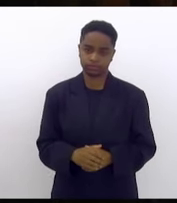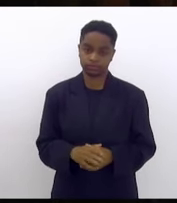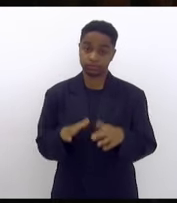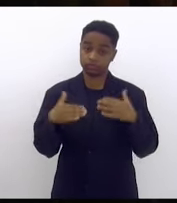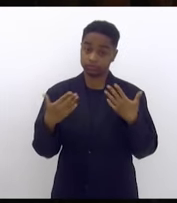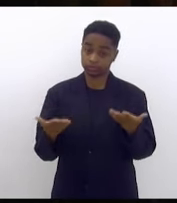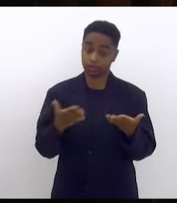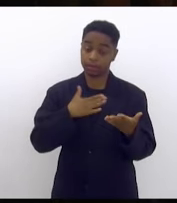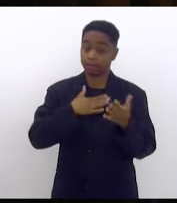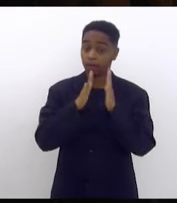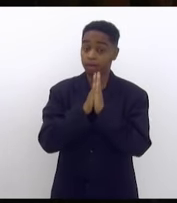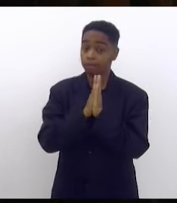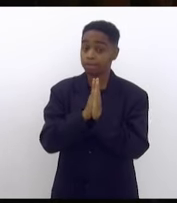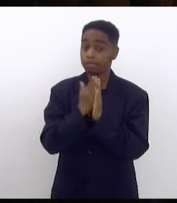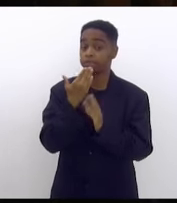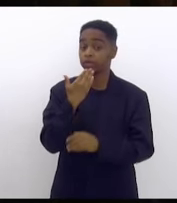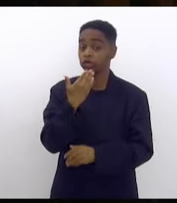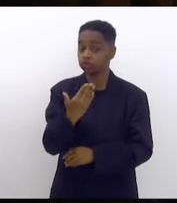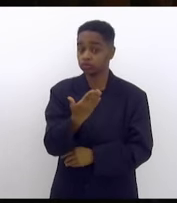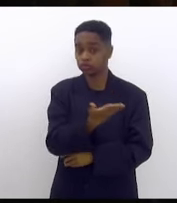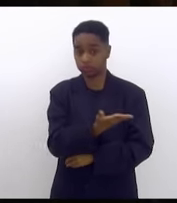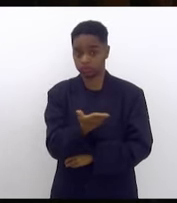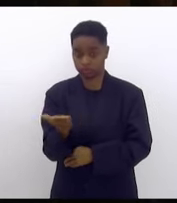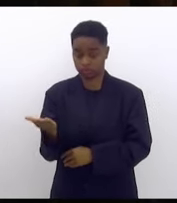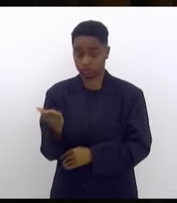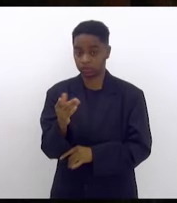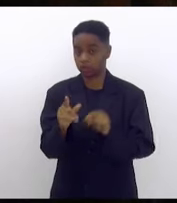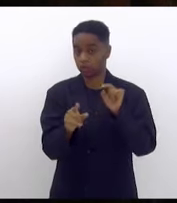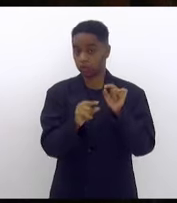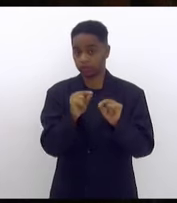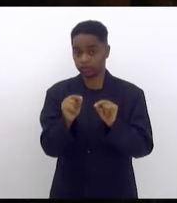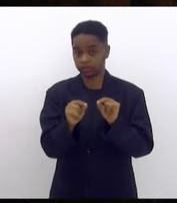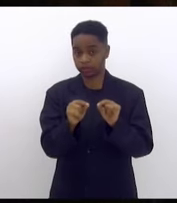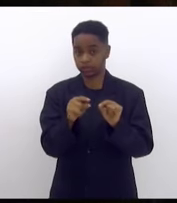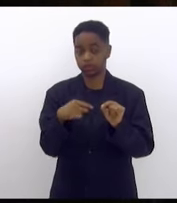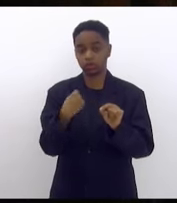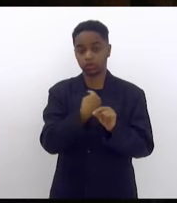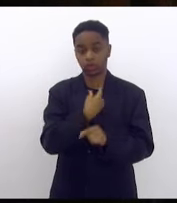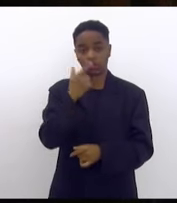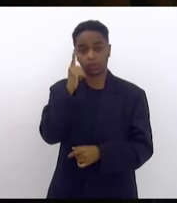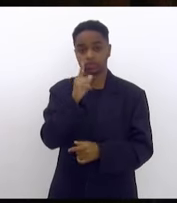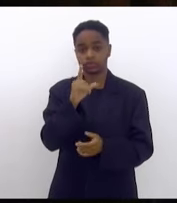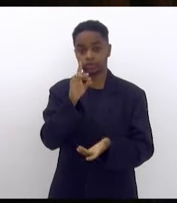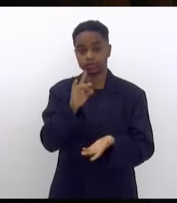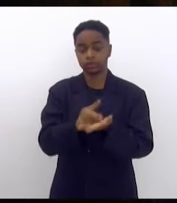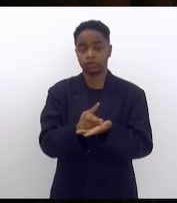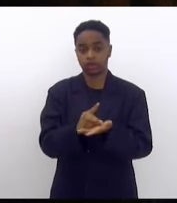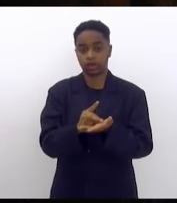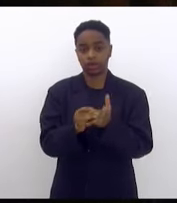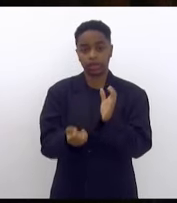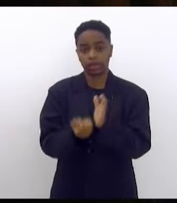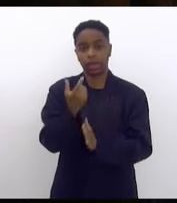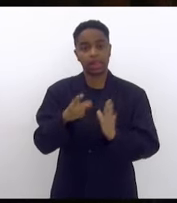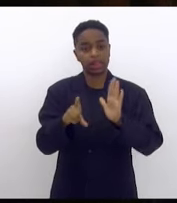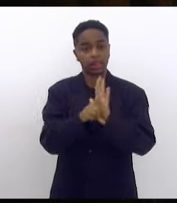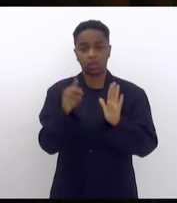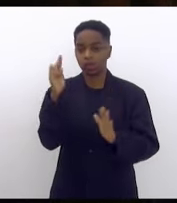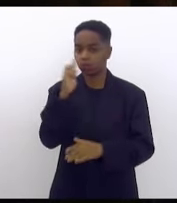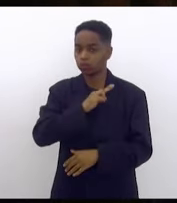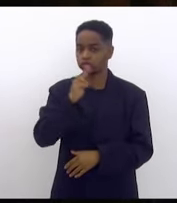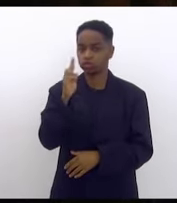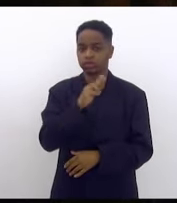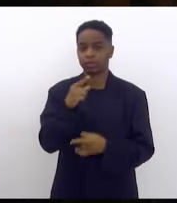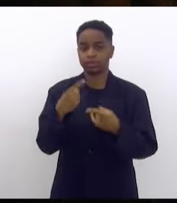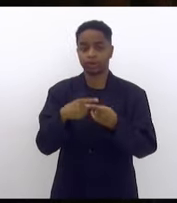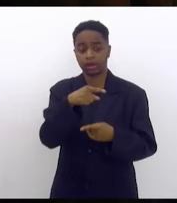meu apelo para os meus companheiros é para que possamos transformar efetivamente em lei urgentemente, já que